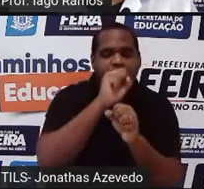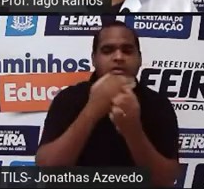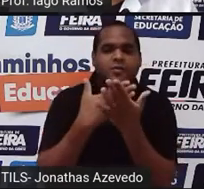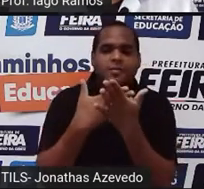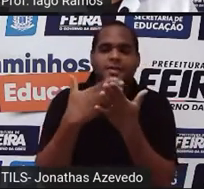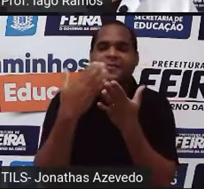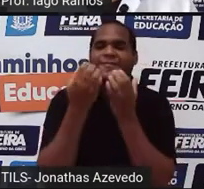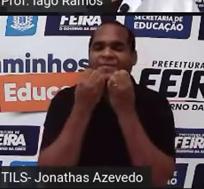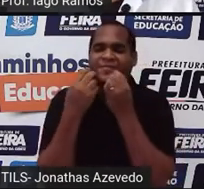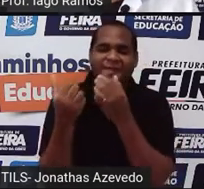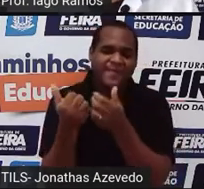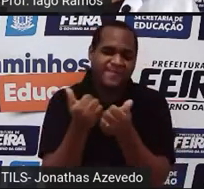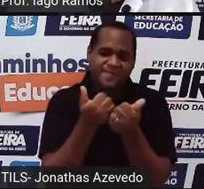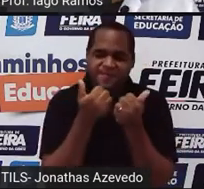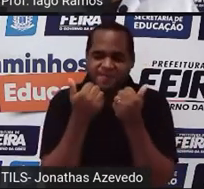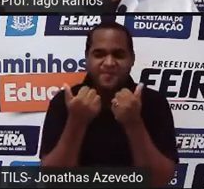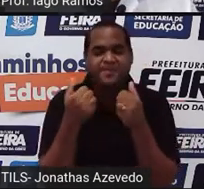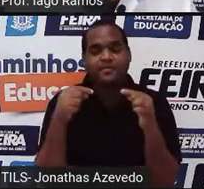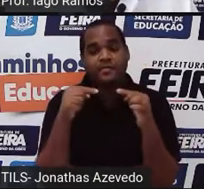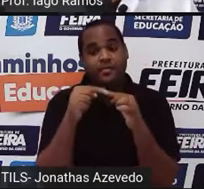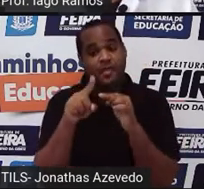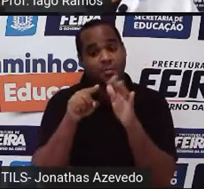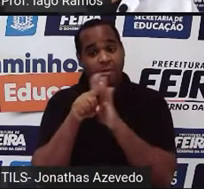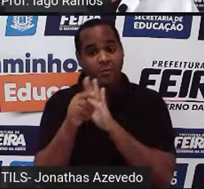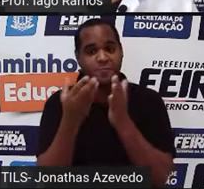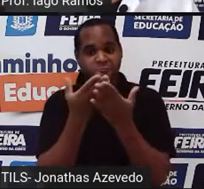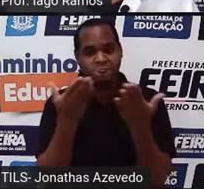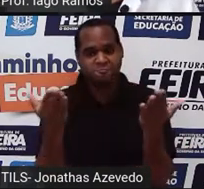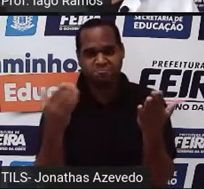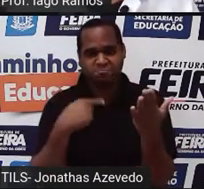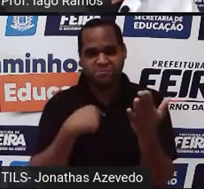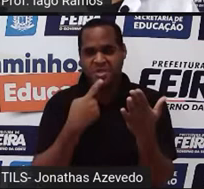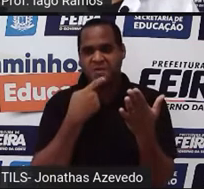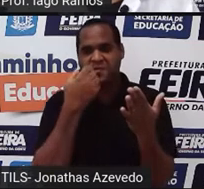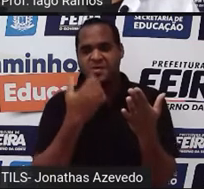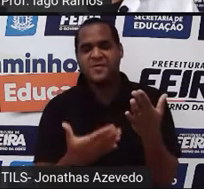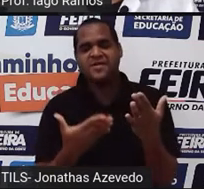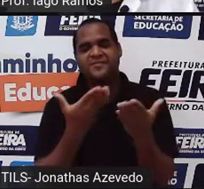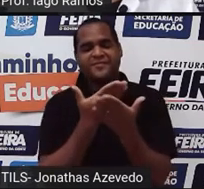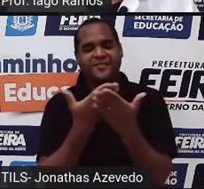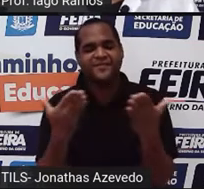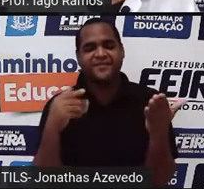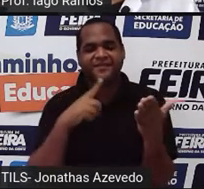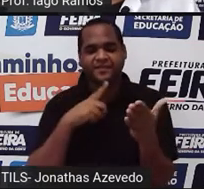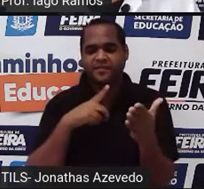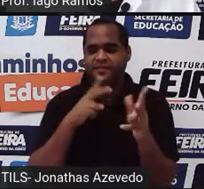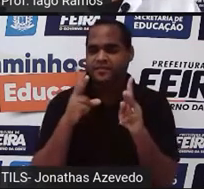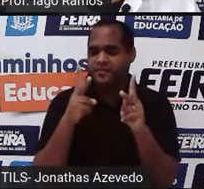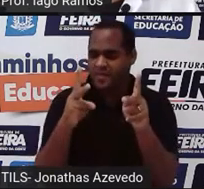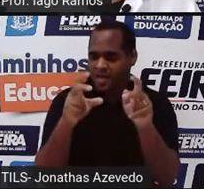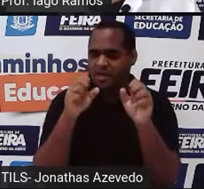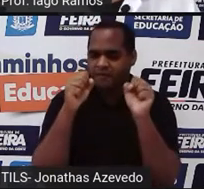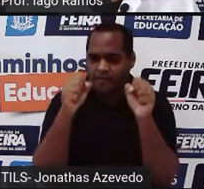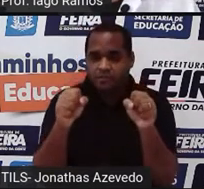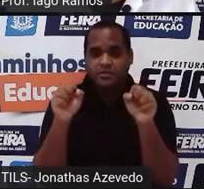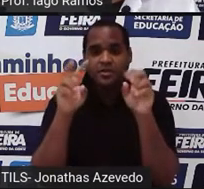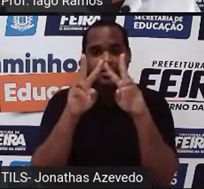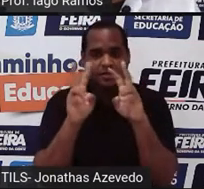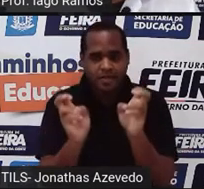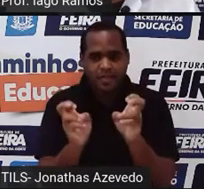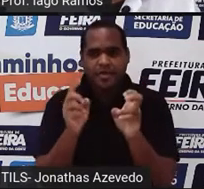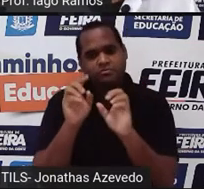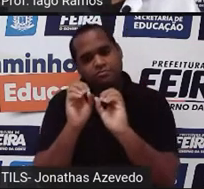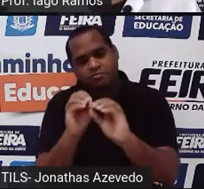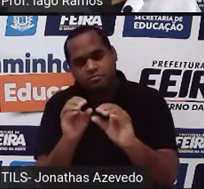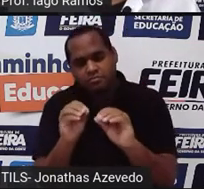começou, bom? Mas aí eu quero te perguntar o seguinte: eu estou dizendo aqui, né, que a gente vai continuar o assunto, o